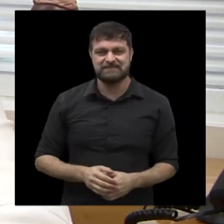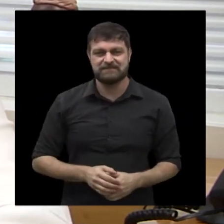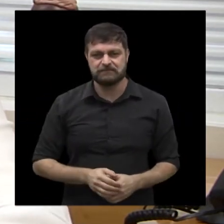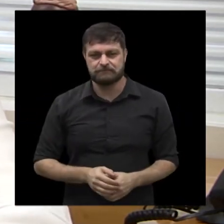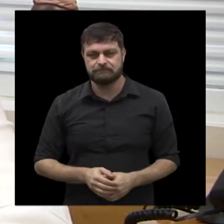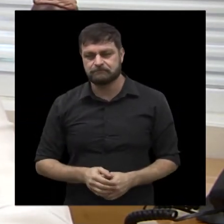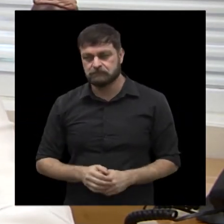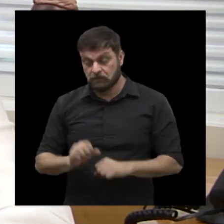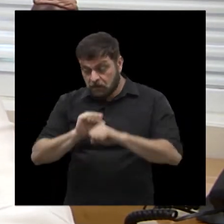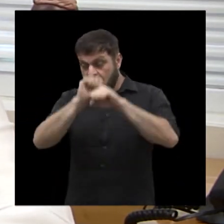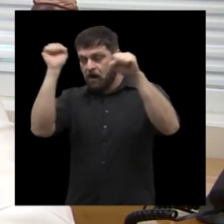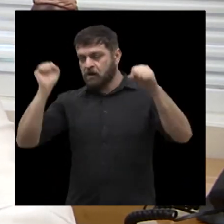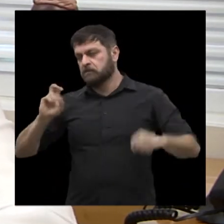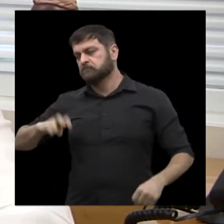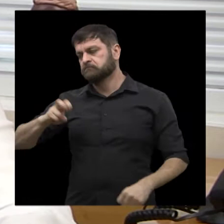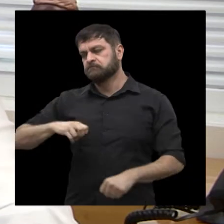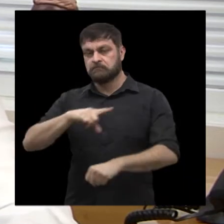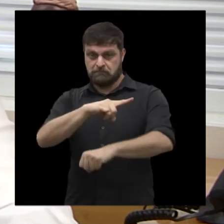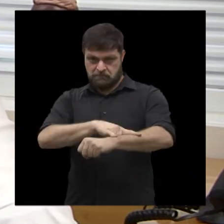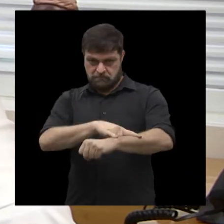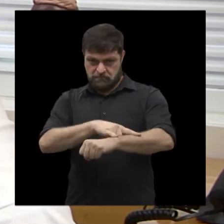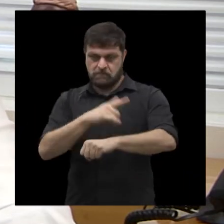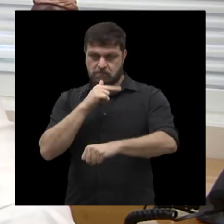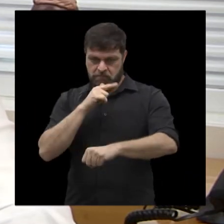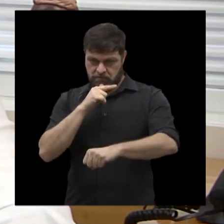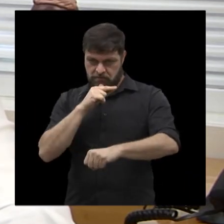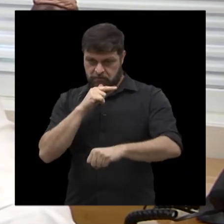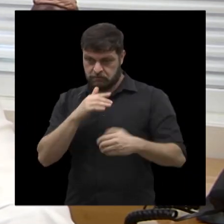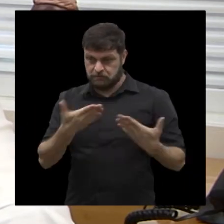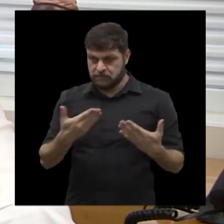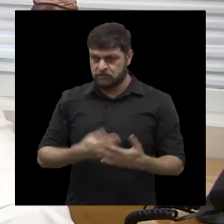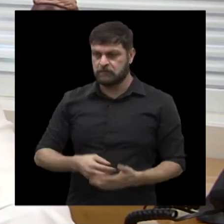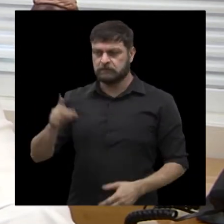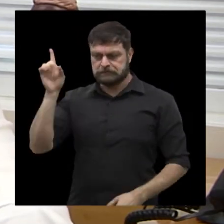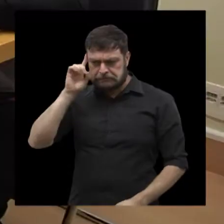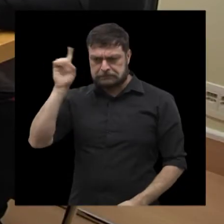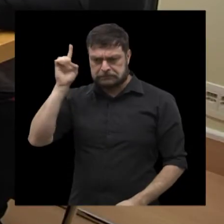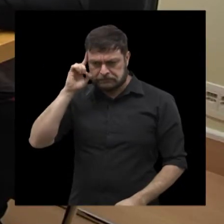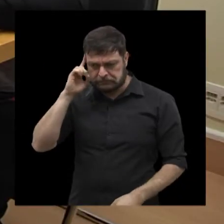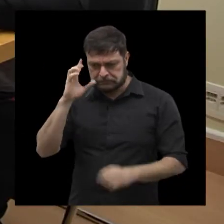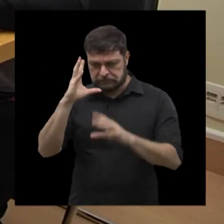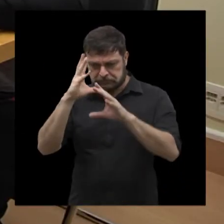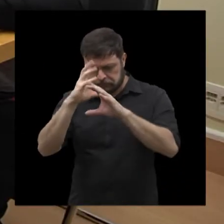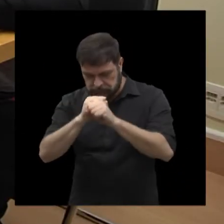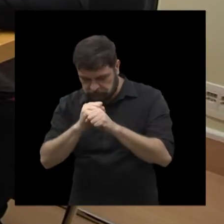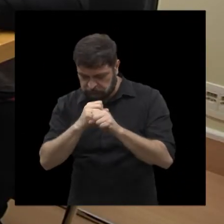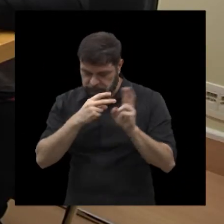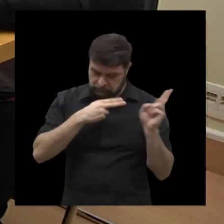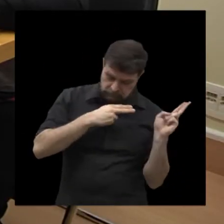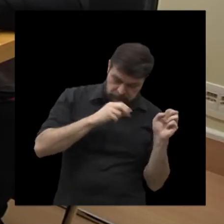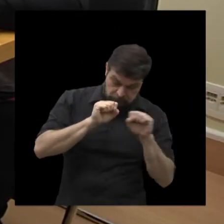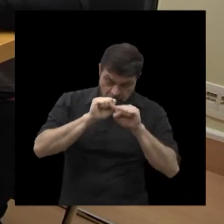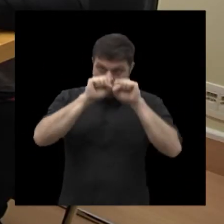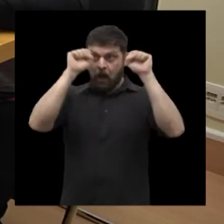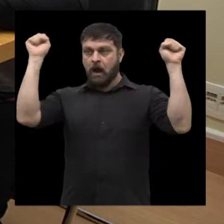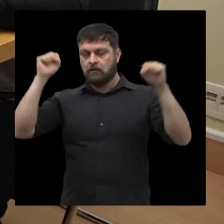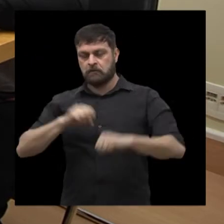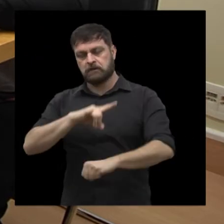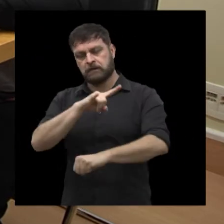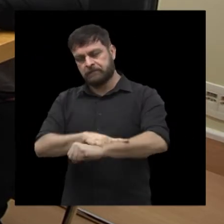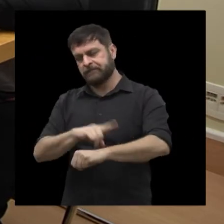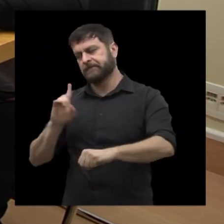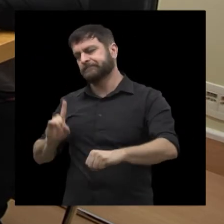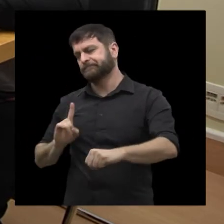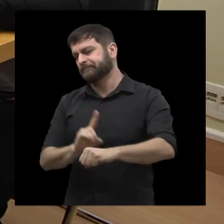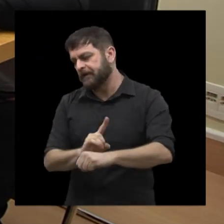E aí levantou algumas vezes durante a noite. Mas é aquilo de você levantar toda a noite, né? Aí já é para se preocupar.